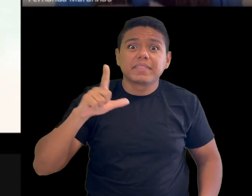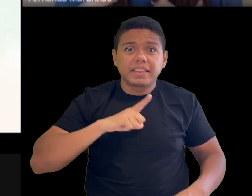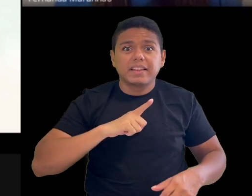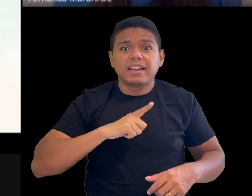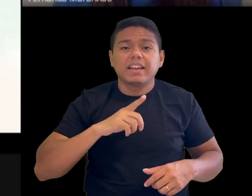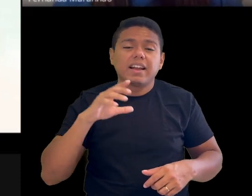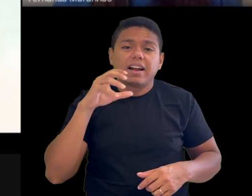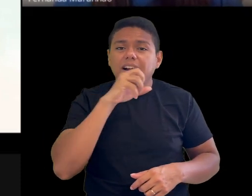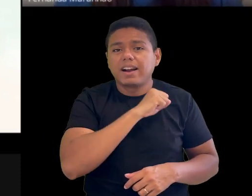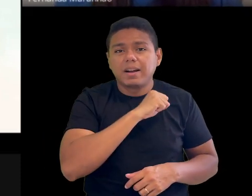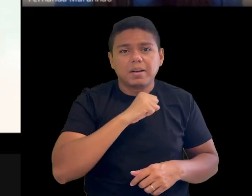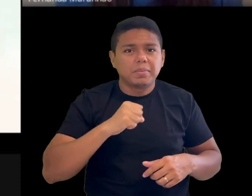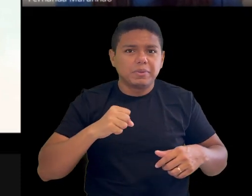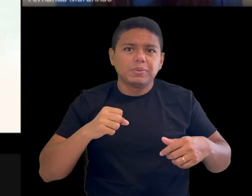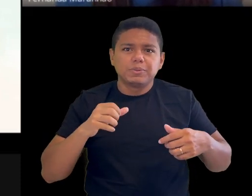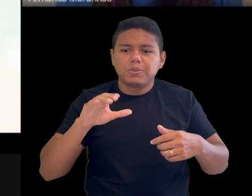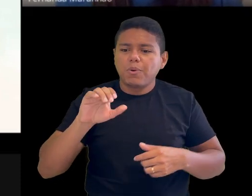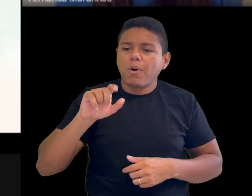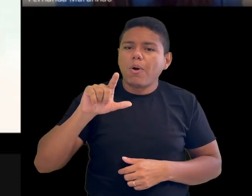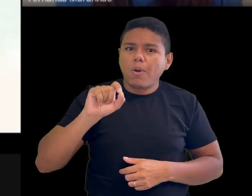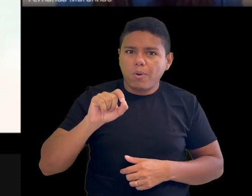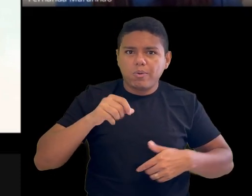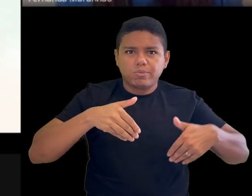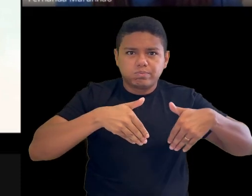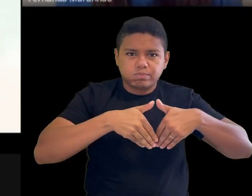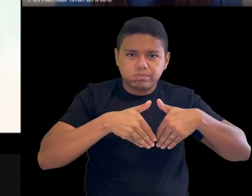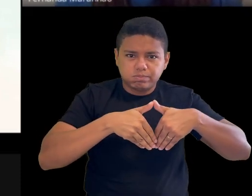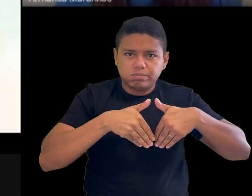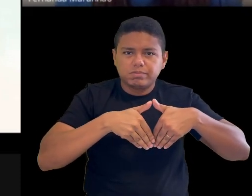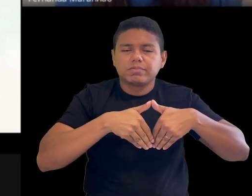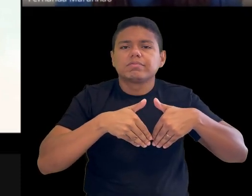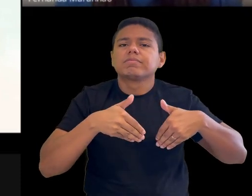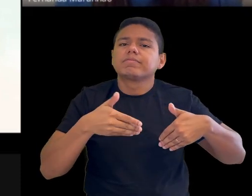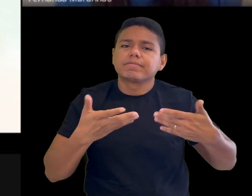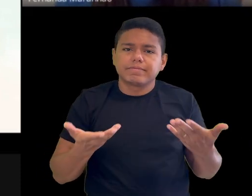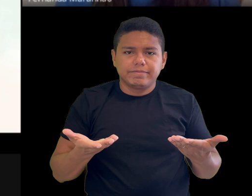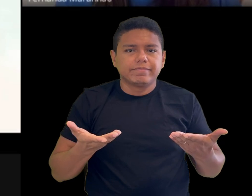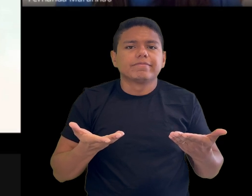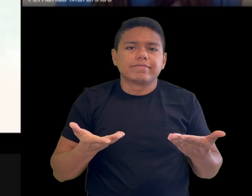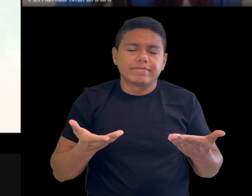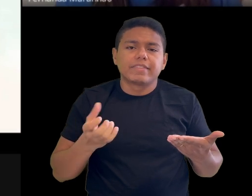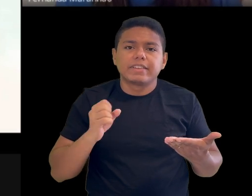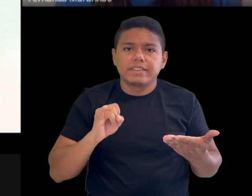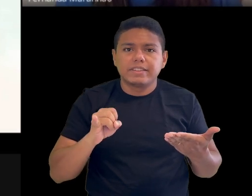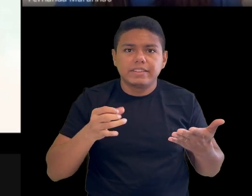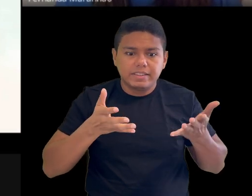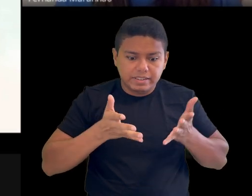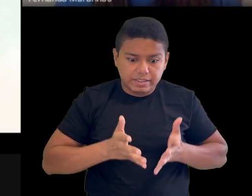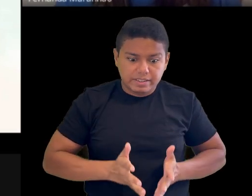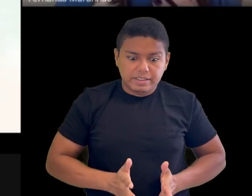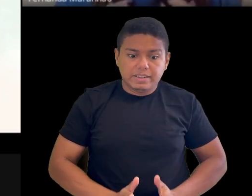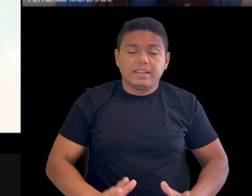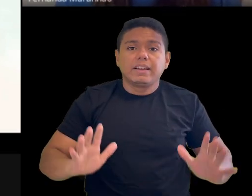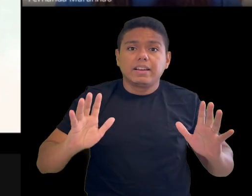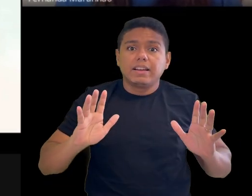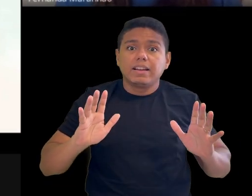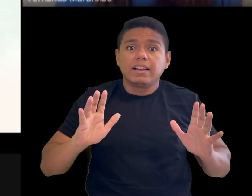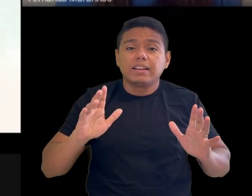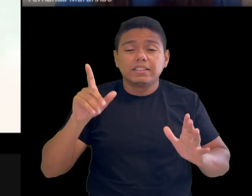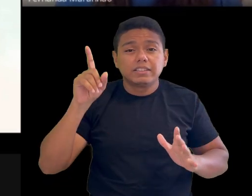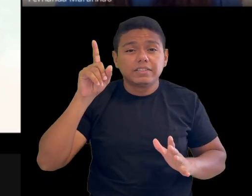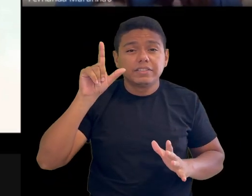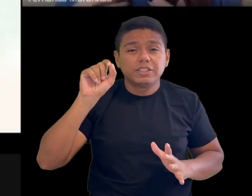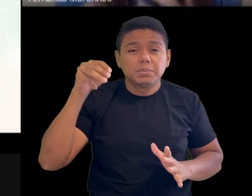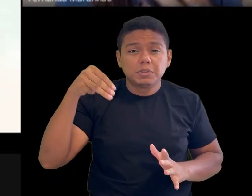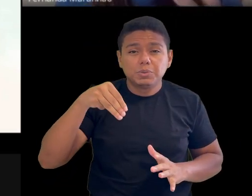que, havendo dilatação desse colo, se o parto vaginal for vislumbrado dentro dos próximos 20 minutos, pode ser tentado esse